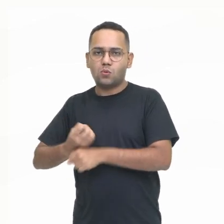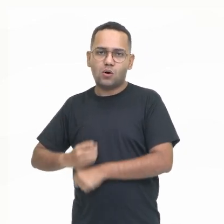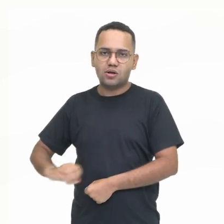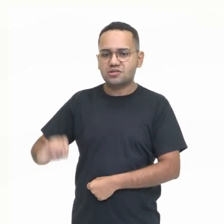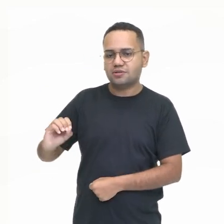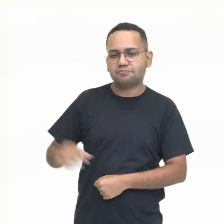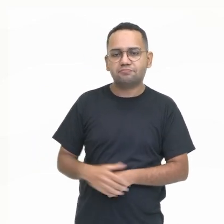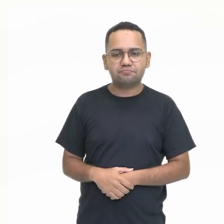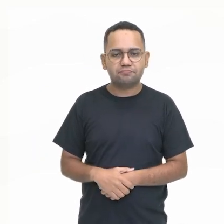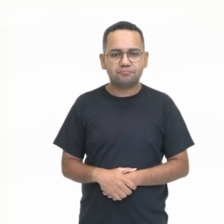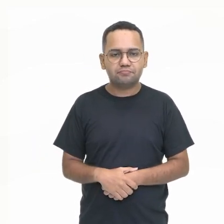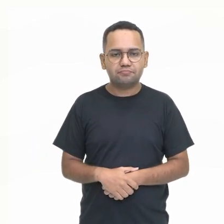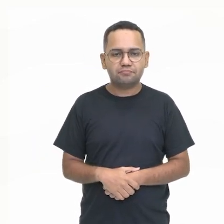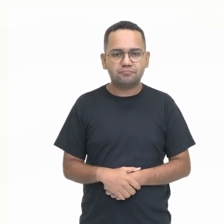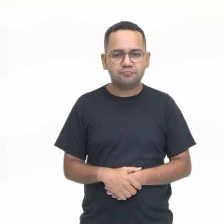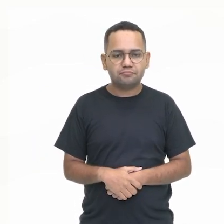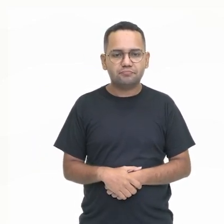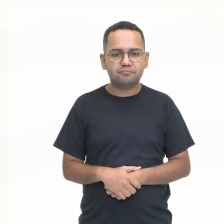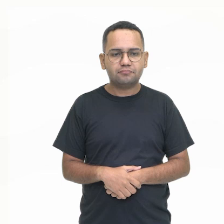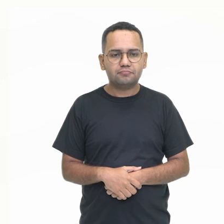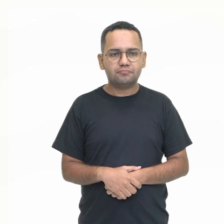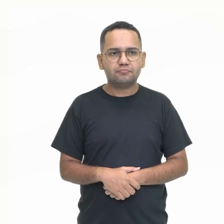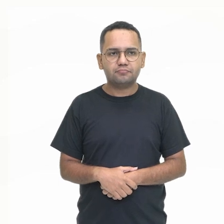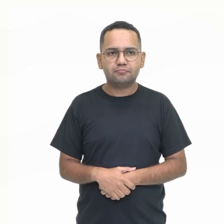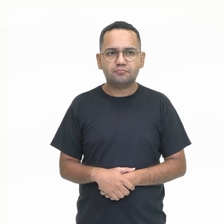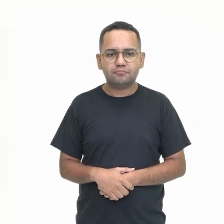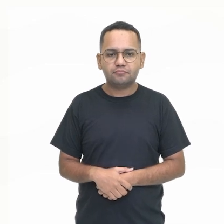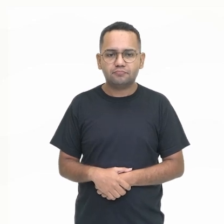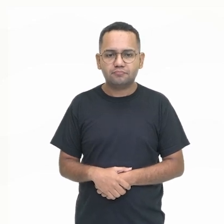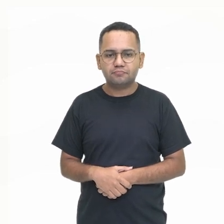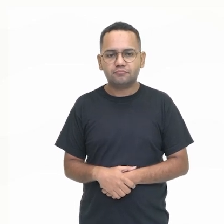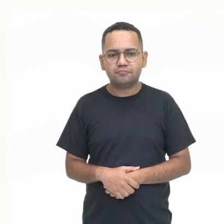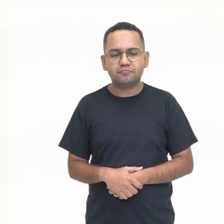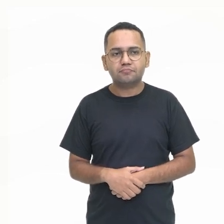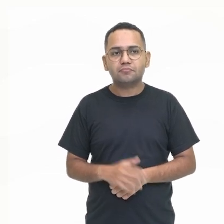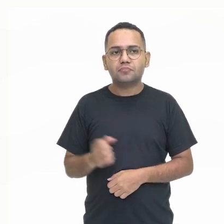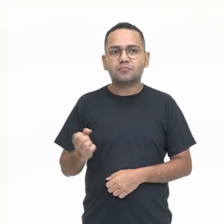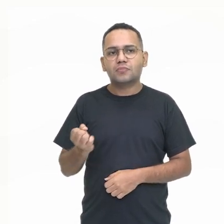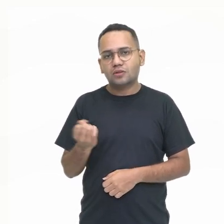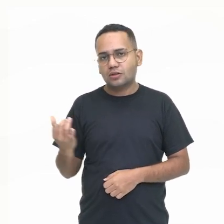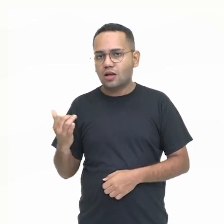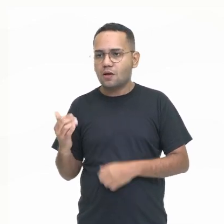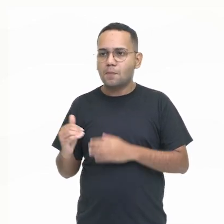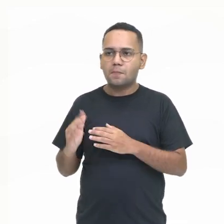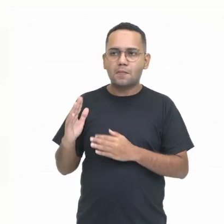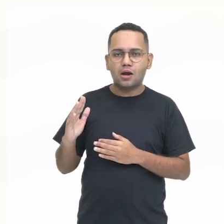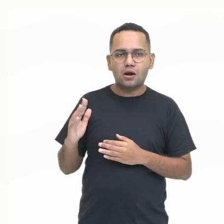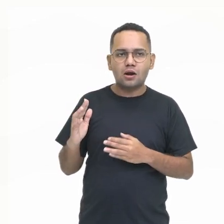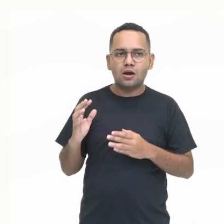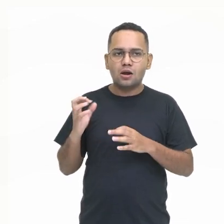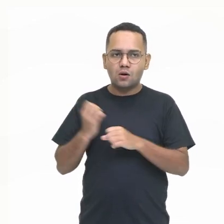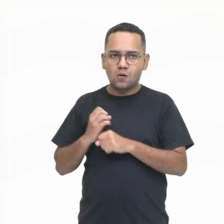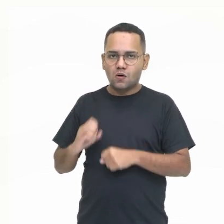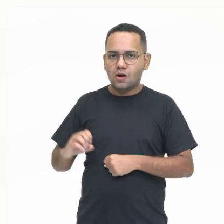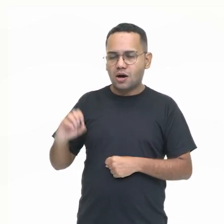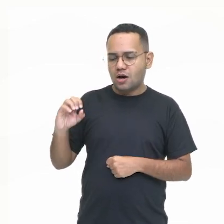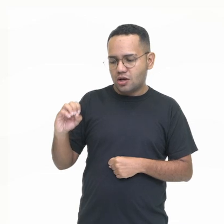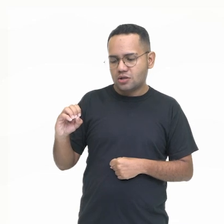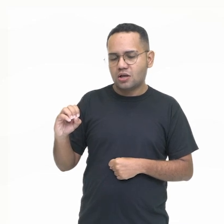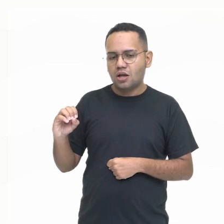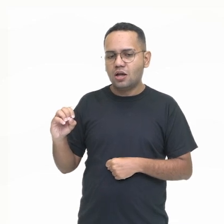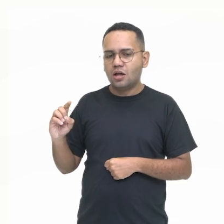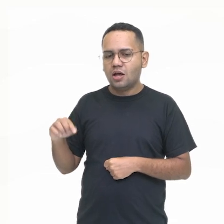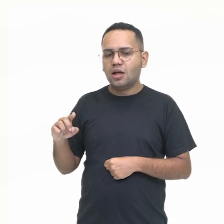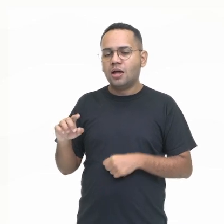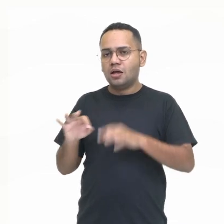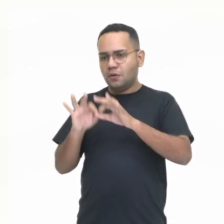igual a zero, ela é crescente. E para os valores para os valores maior ou igual a zero, ela é decrescente. Aí,